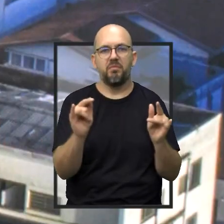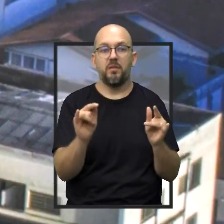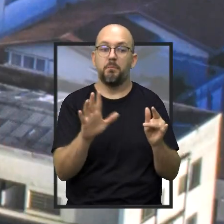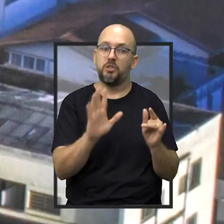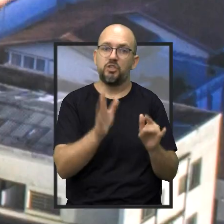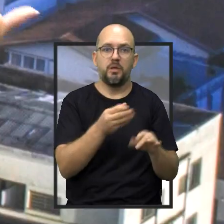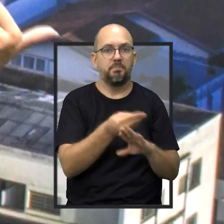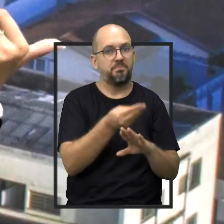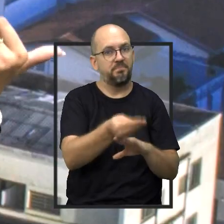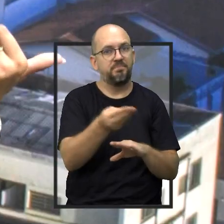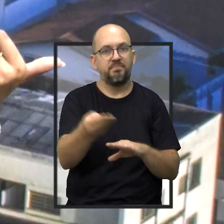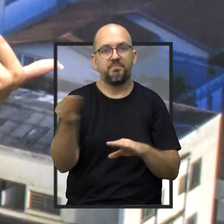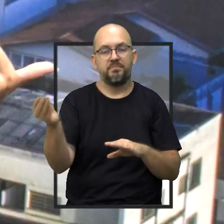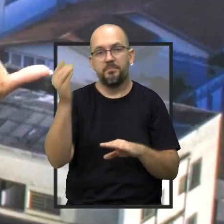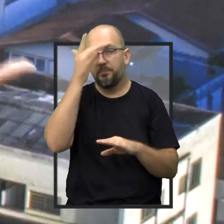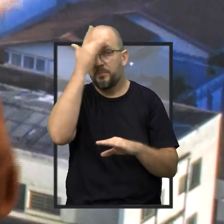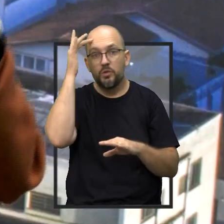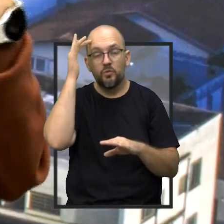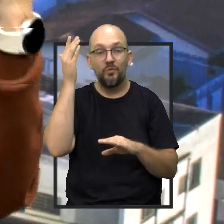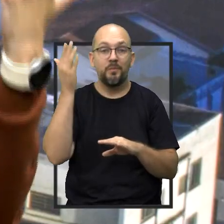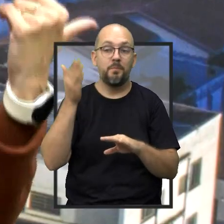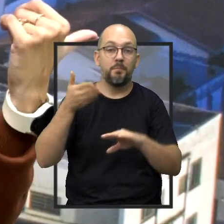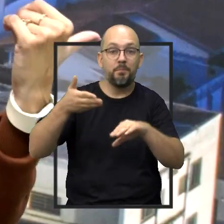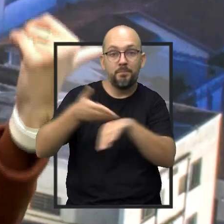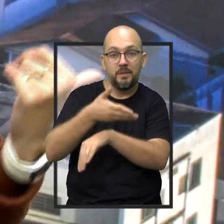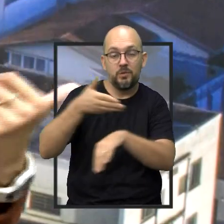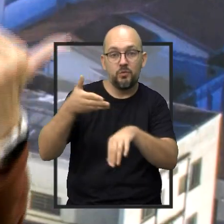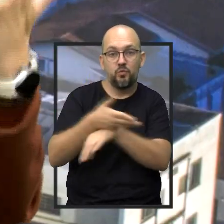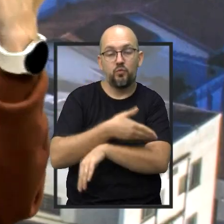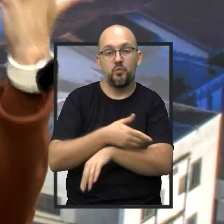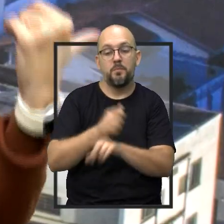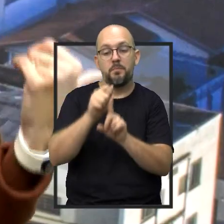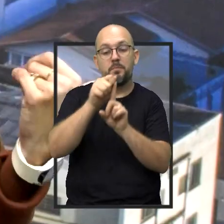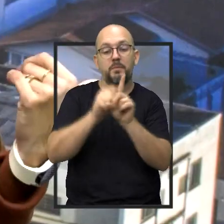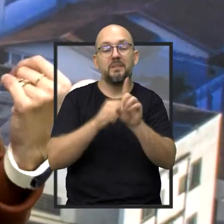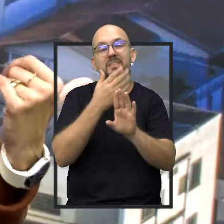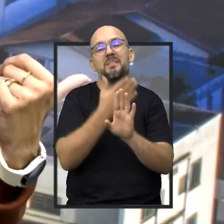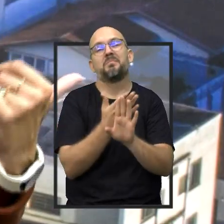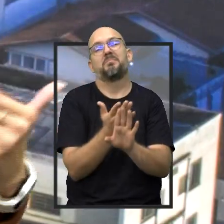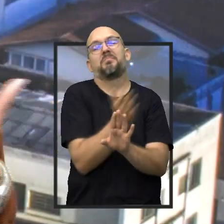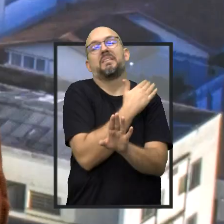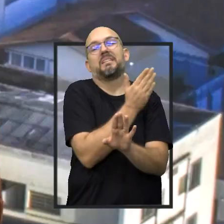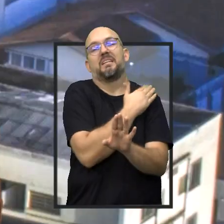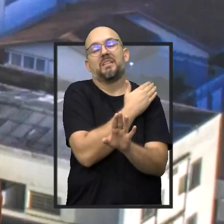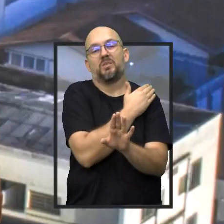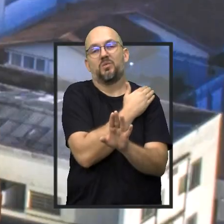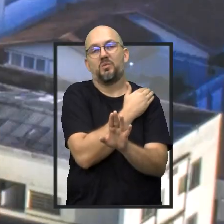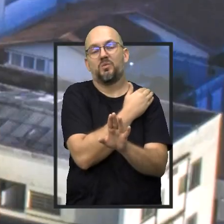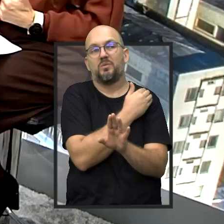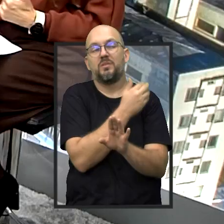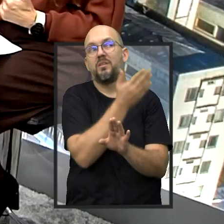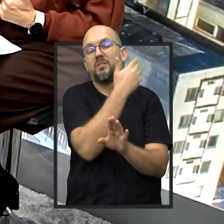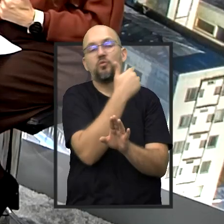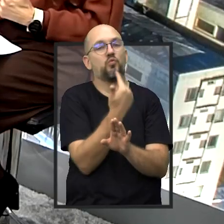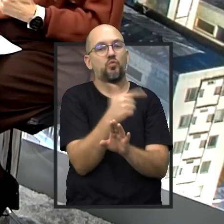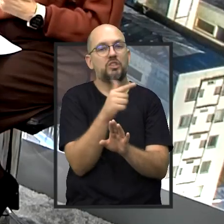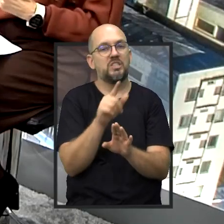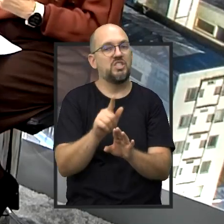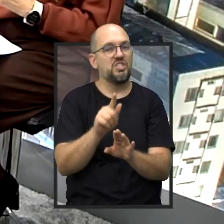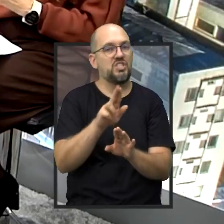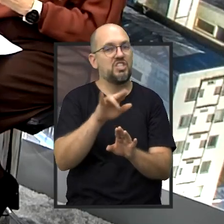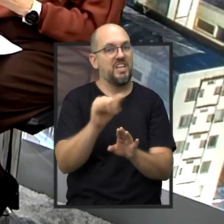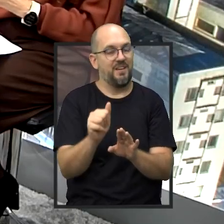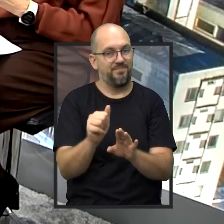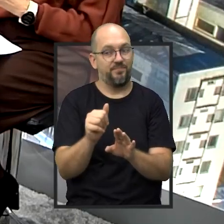estavam sendo entregues para os pacientes que passaram pela unidade no mês passado e saíram sem a guia.